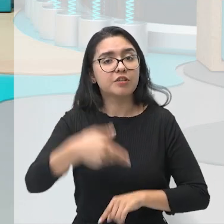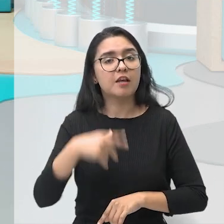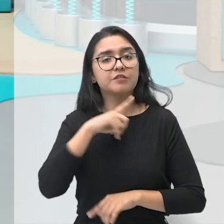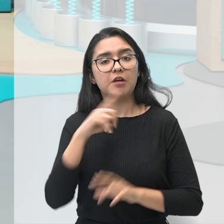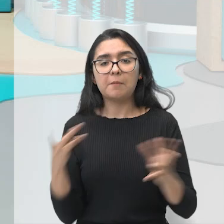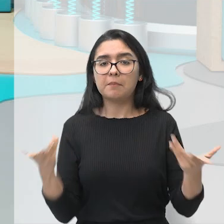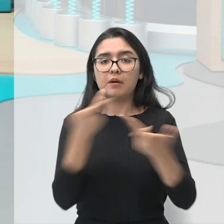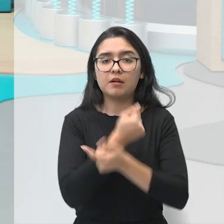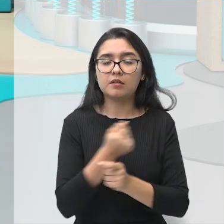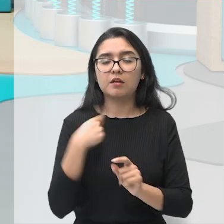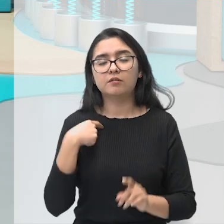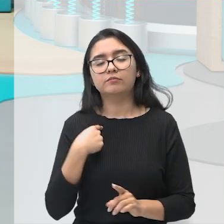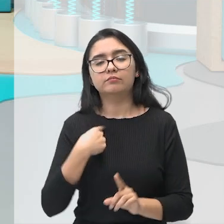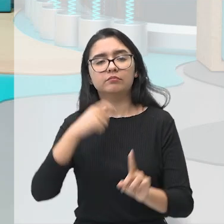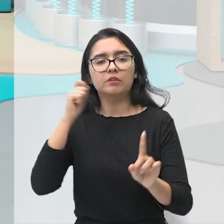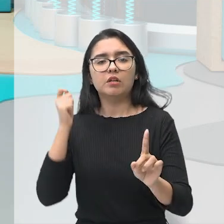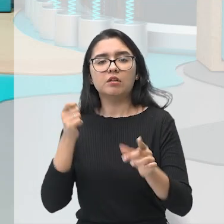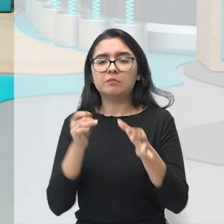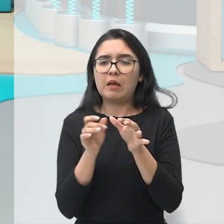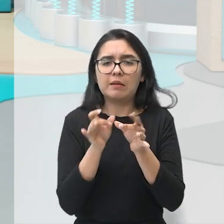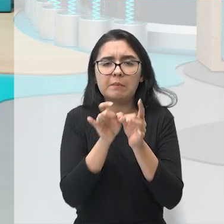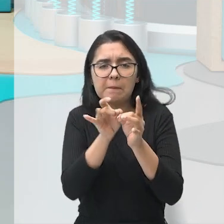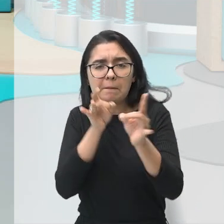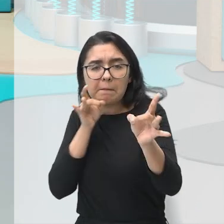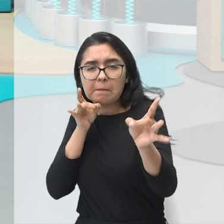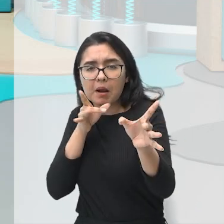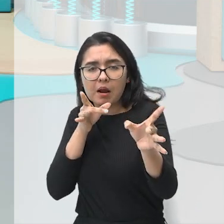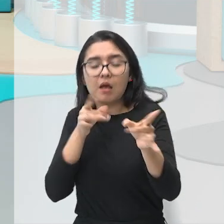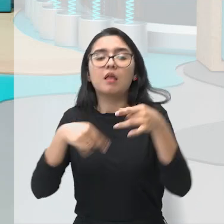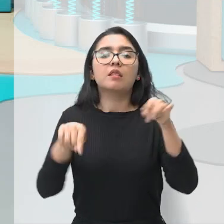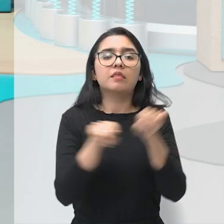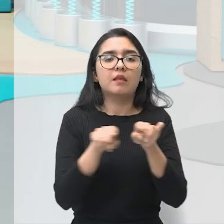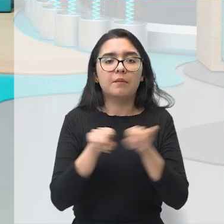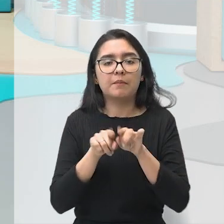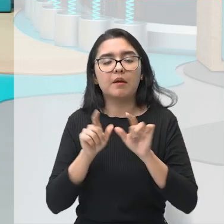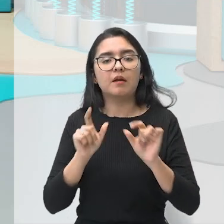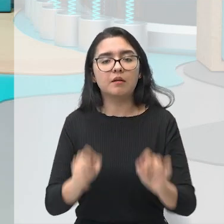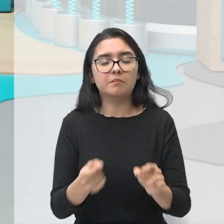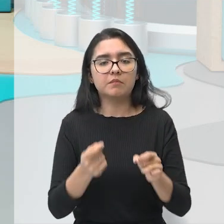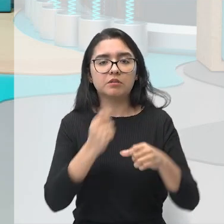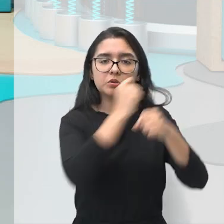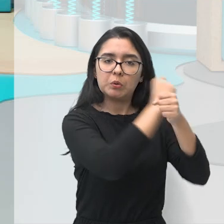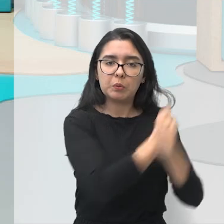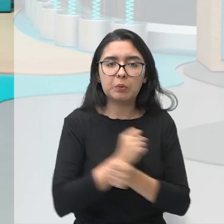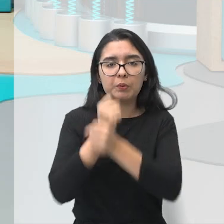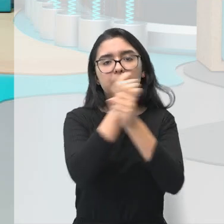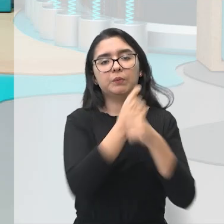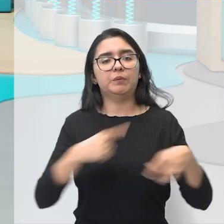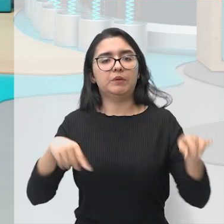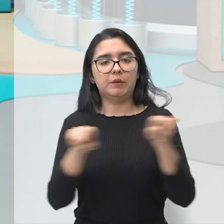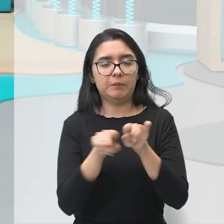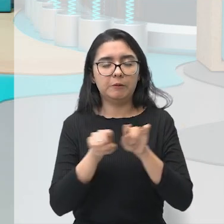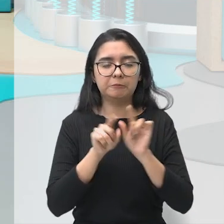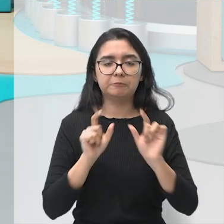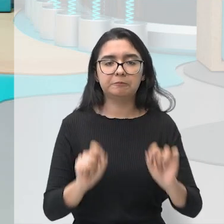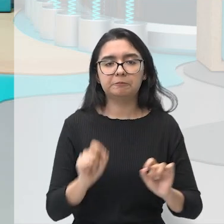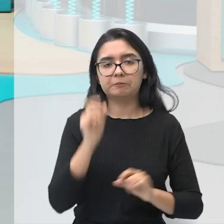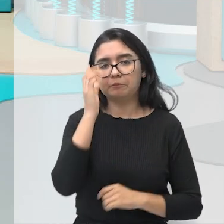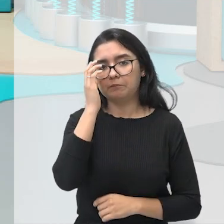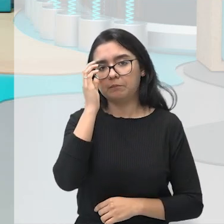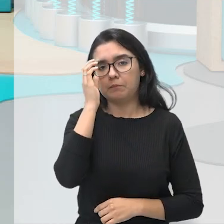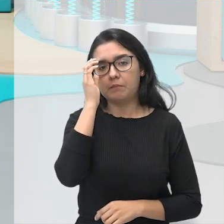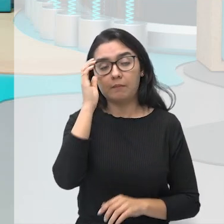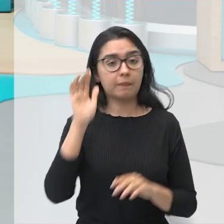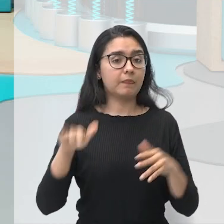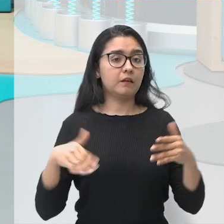do arremessar, para tentar caçar ali algum alimento ou se defender de algum predador mais agressivo,